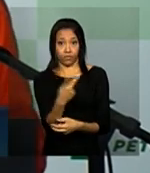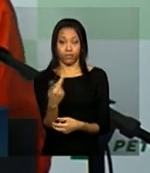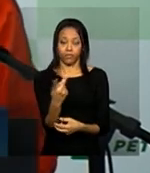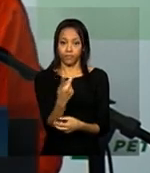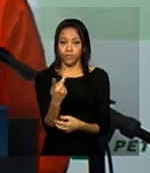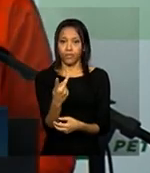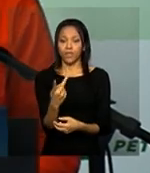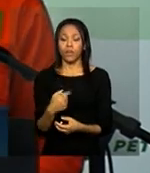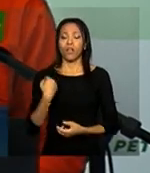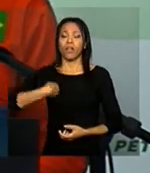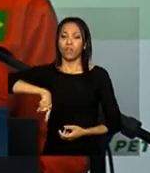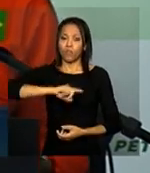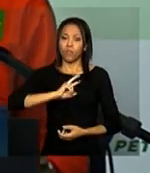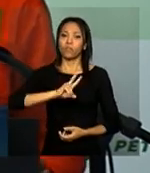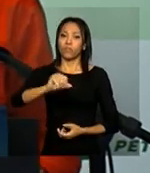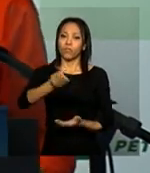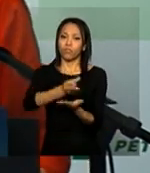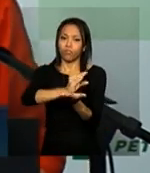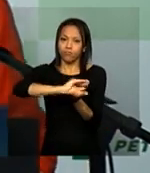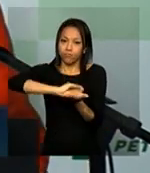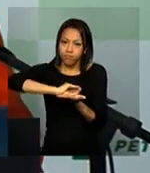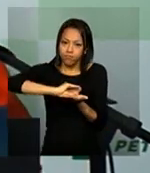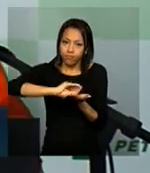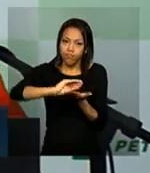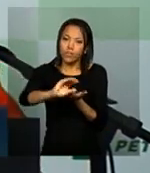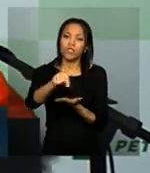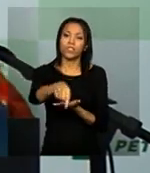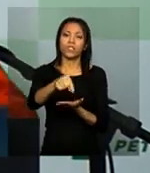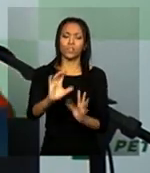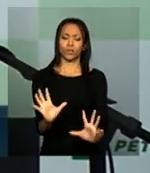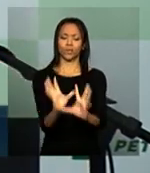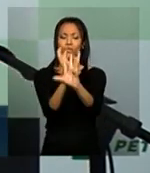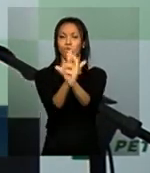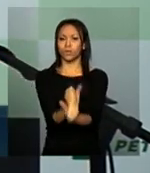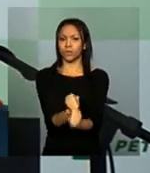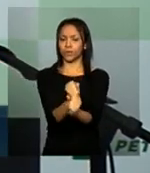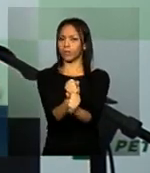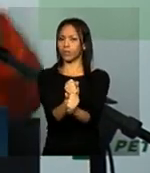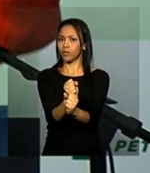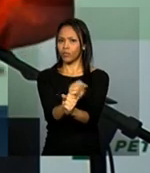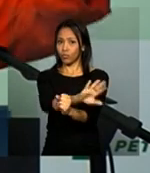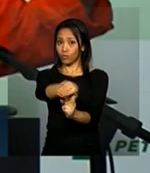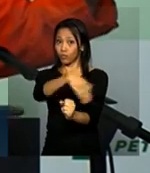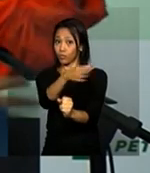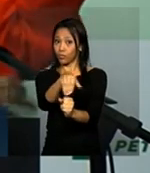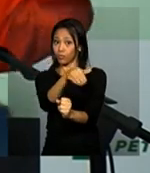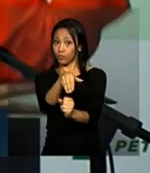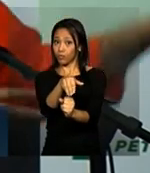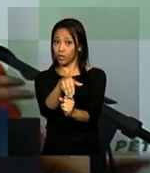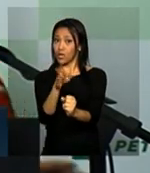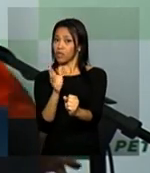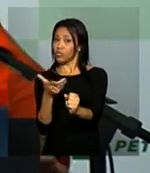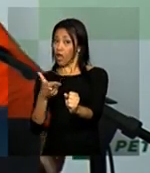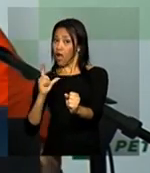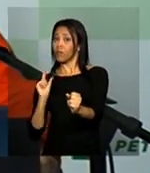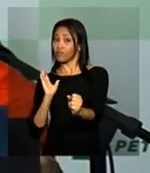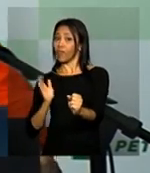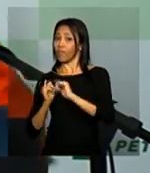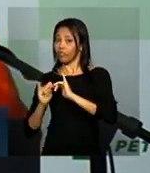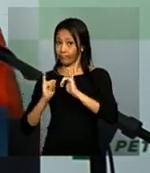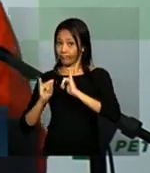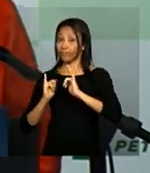Basicamente, nós vamos investir aqui um total, isso sem contar com o que nós já anunciamos